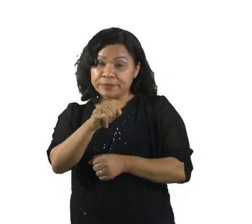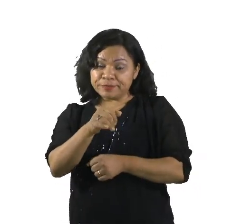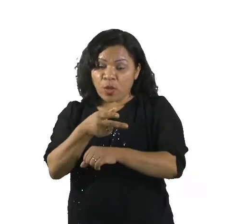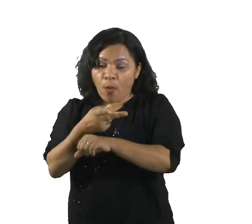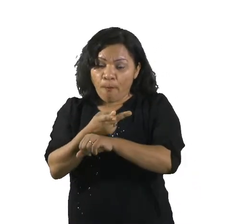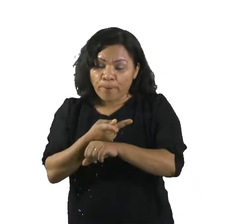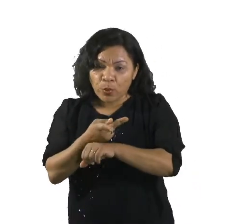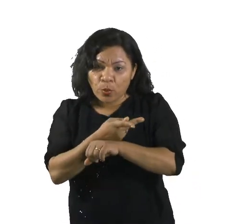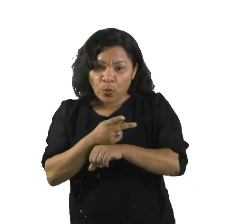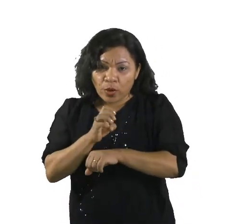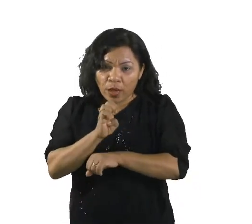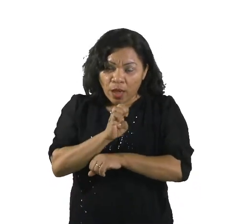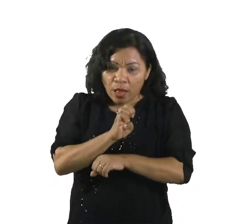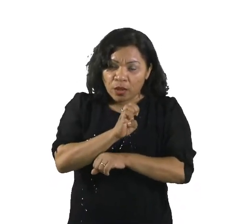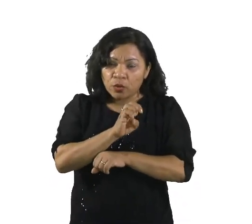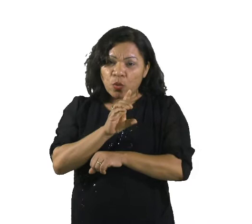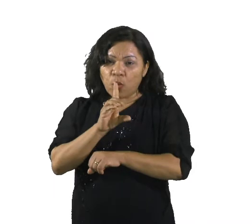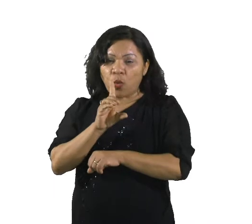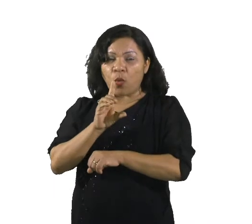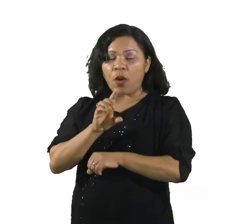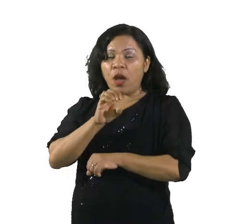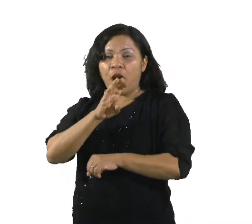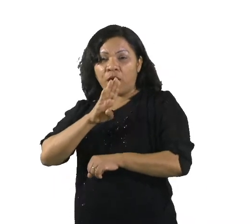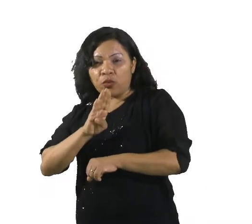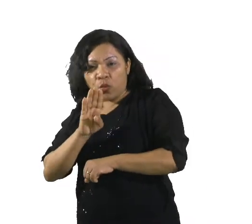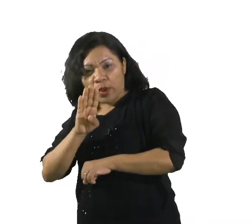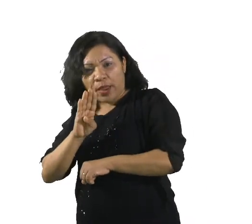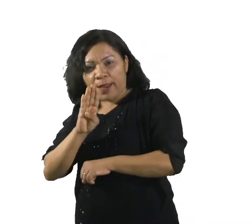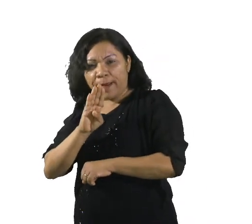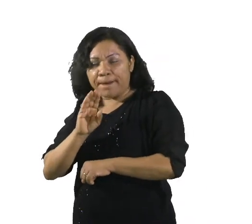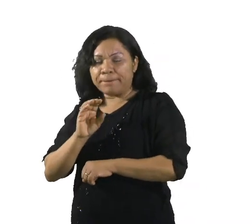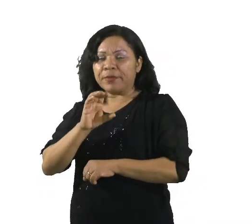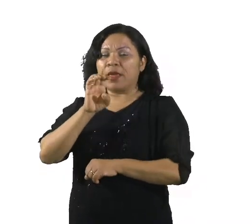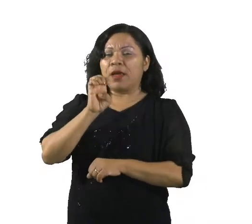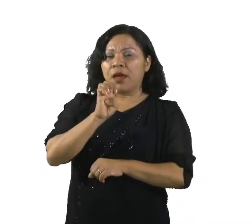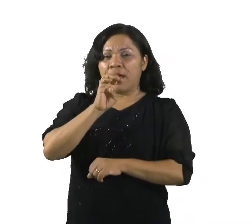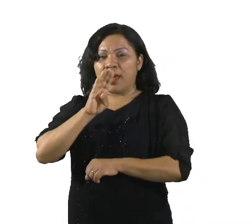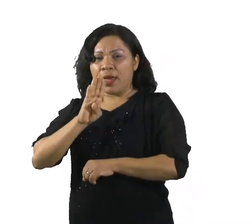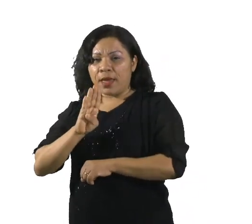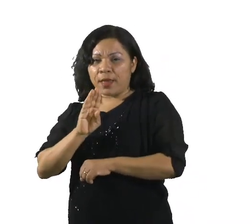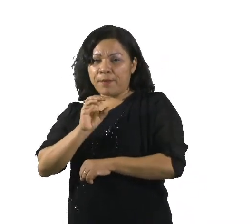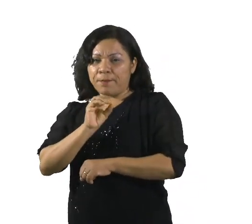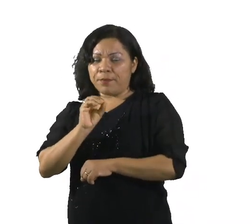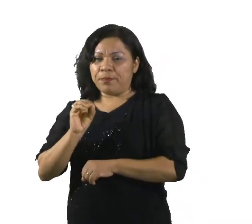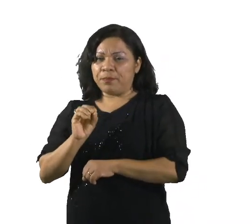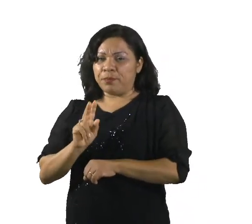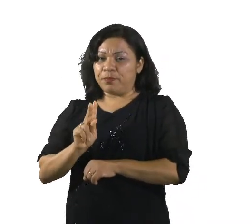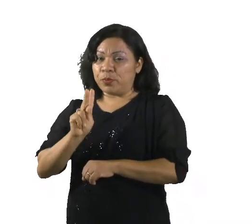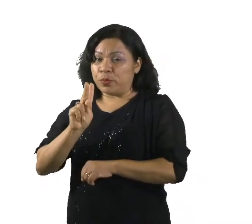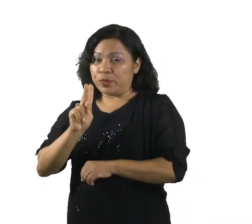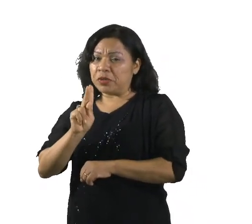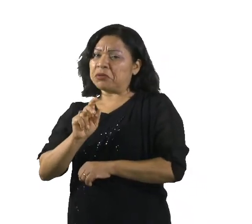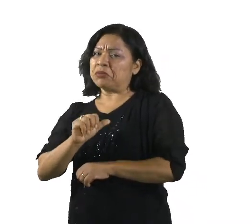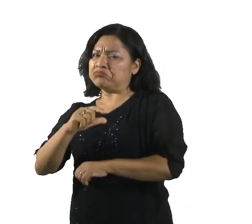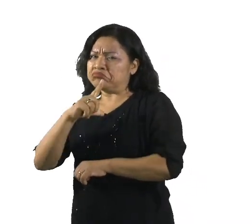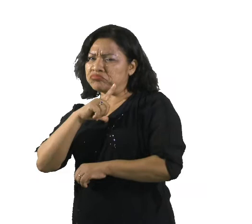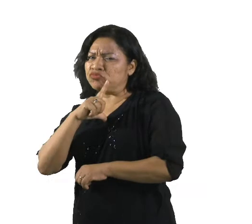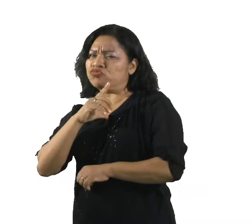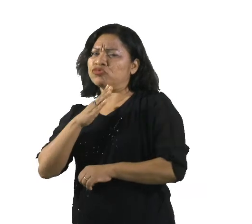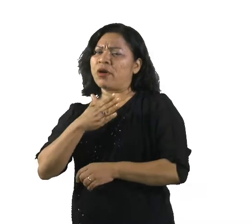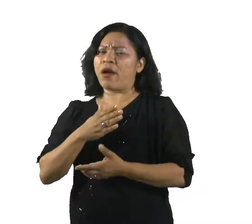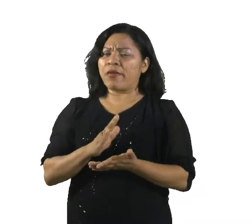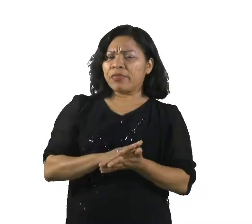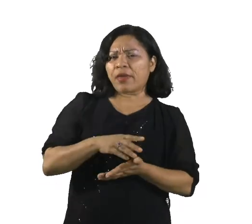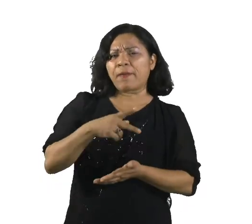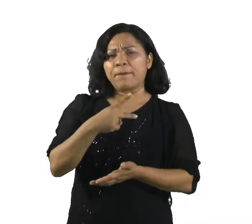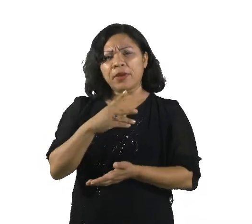que é um site que tem grandes clássicos literários em PDF para vocês fazerem a leitura na